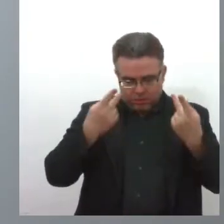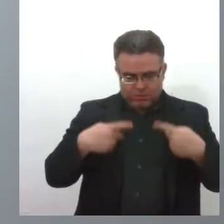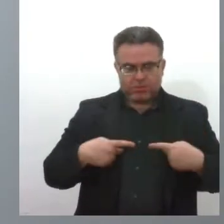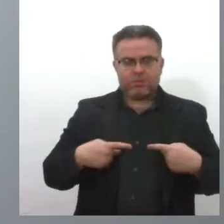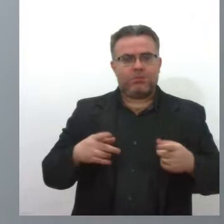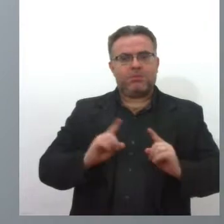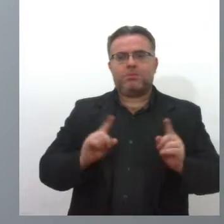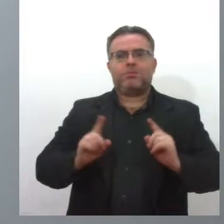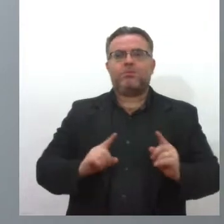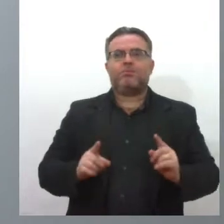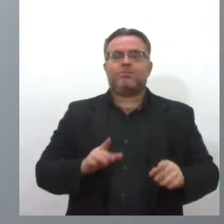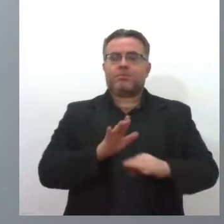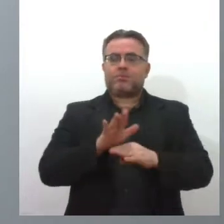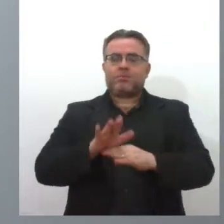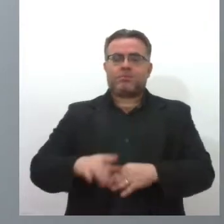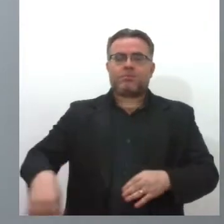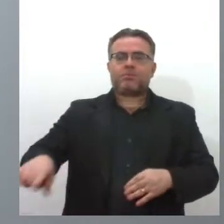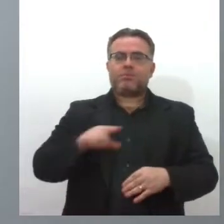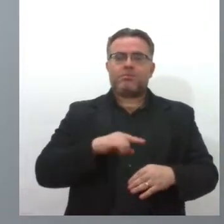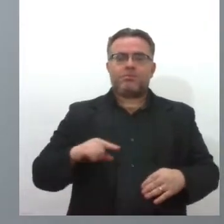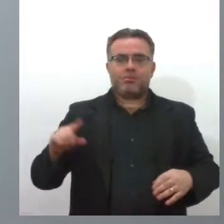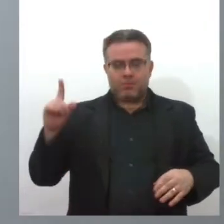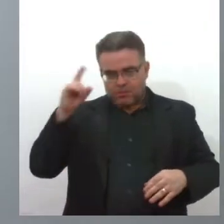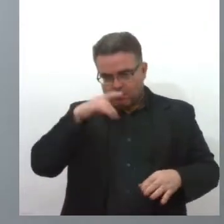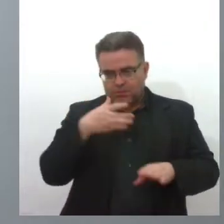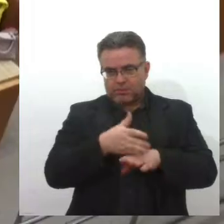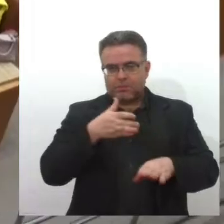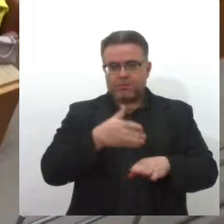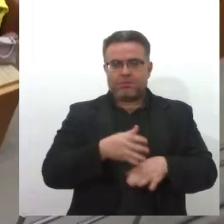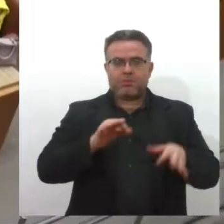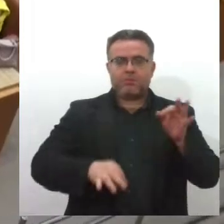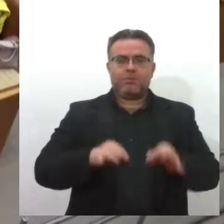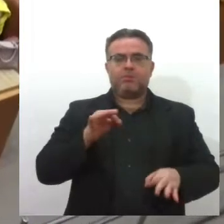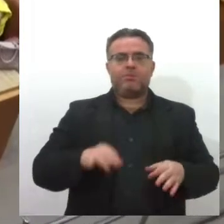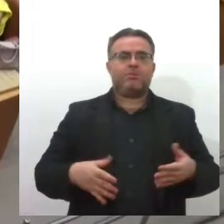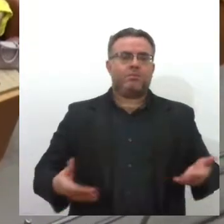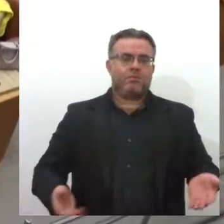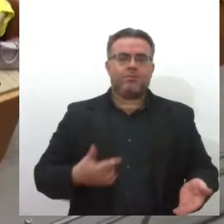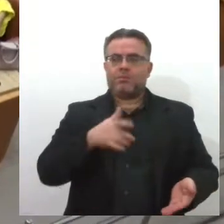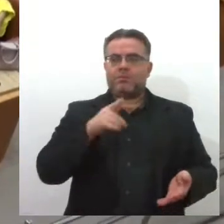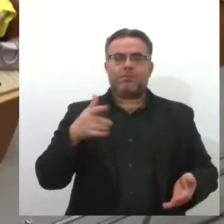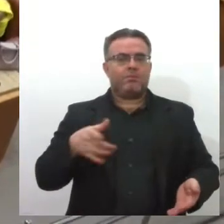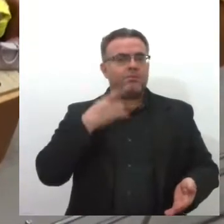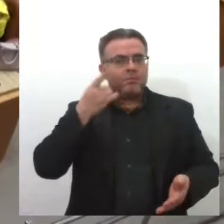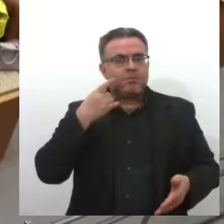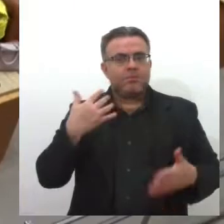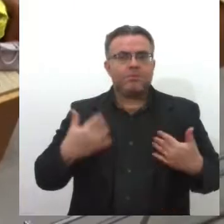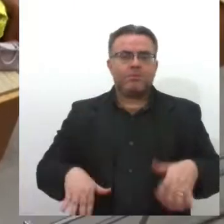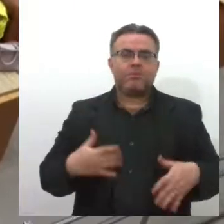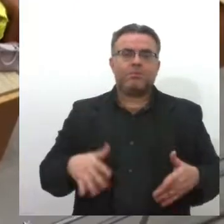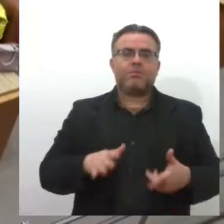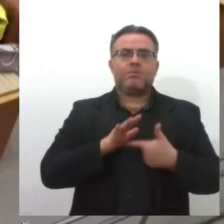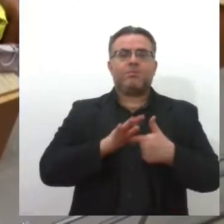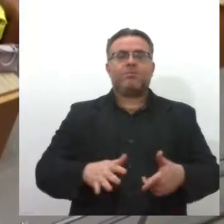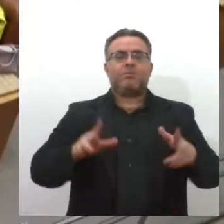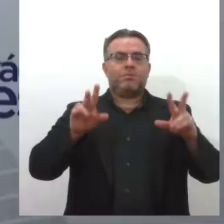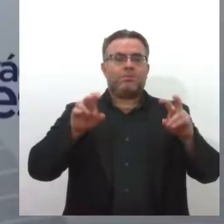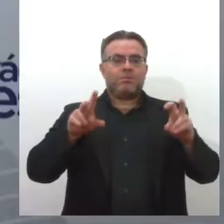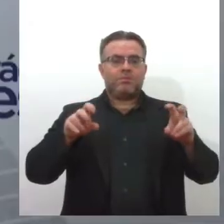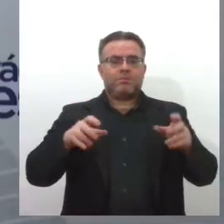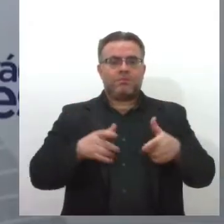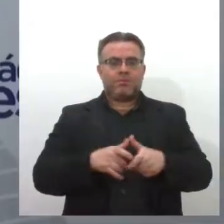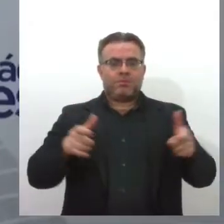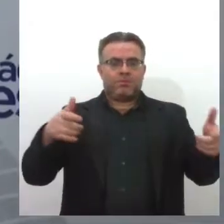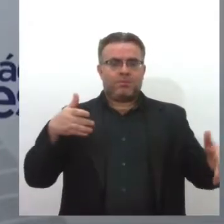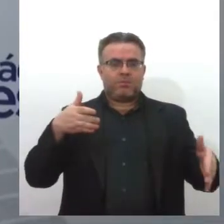no contribuinte, que pode, inclusive, ter dificuldade de acesso à justiça. Outros deputados manifestaram-se sobre a matéria que foi aprovada por maioria.